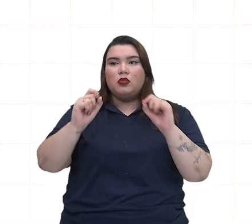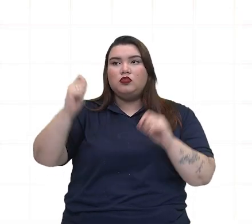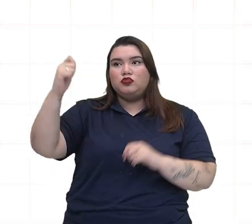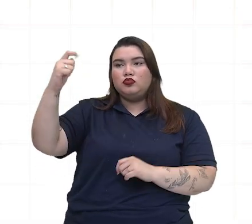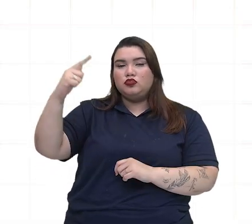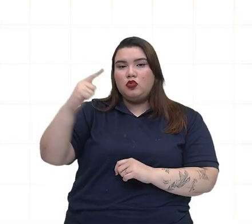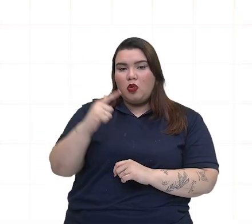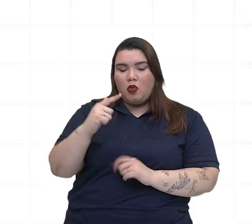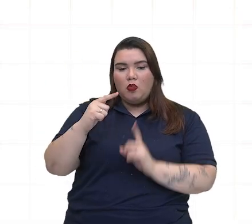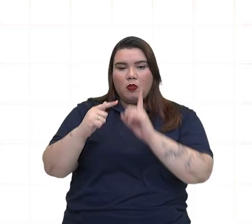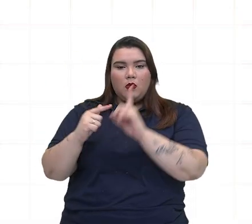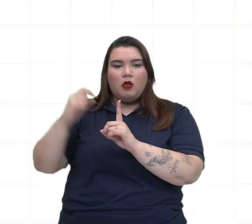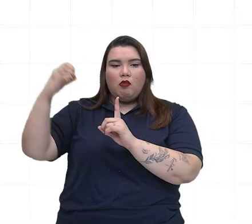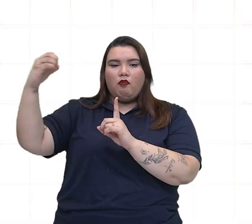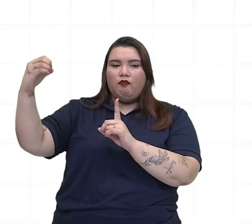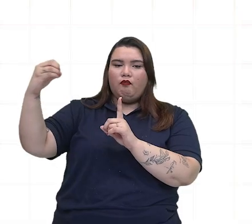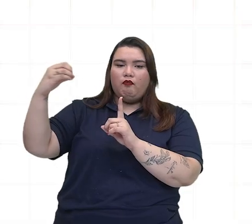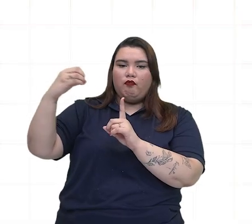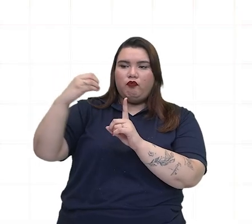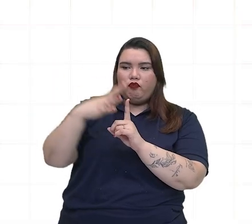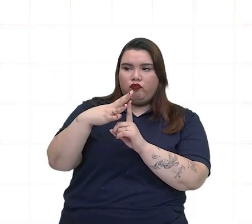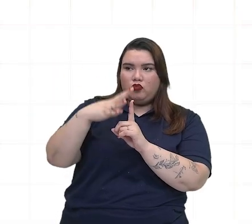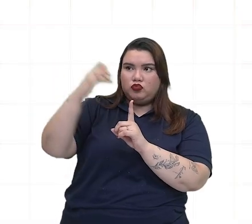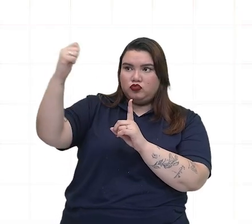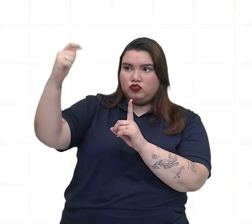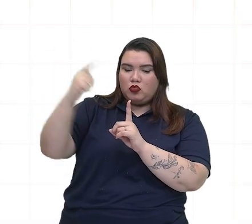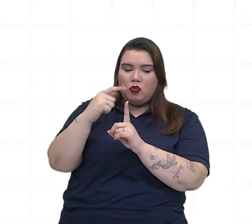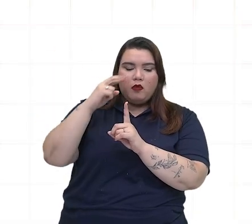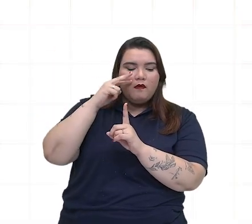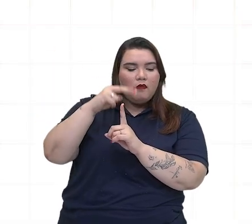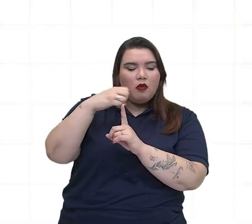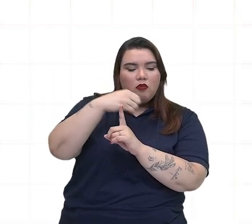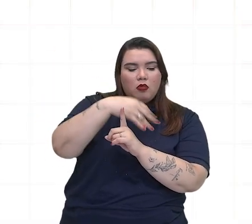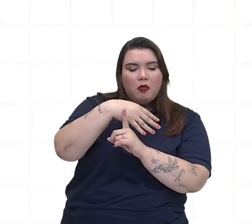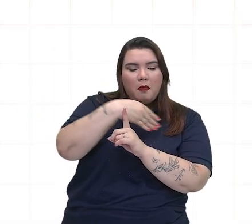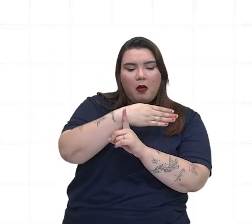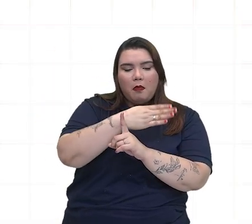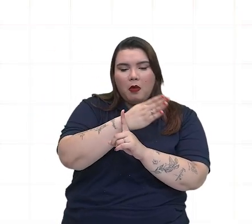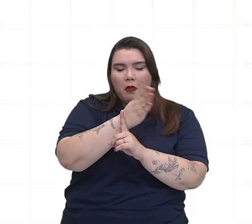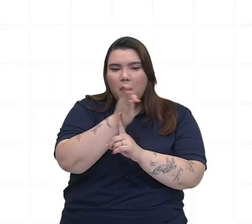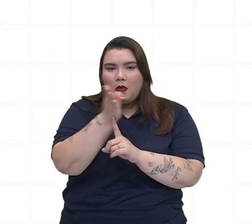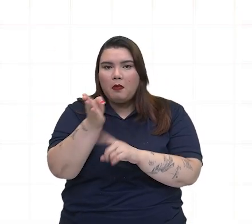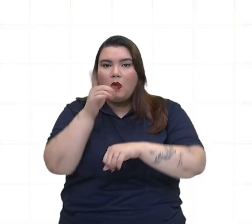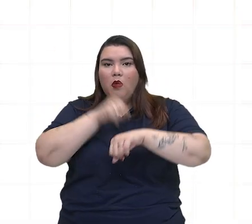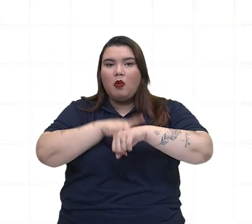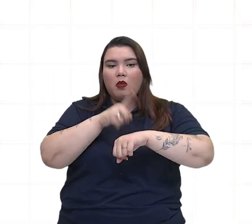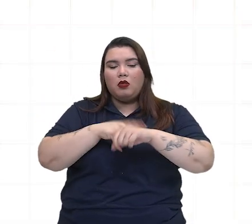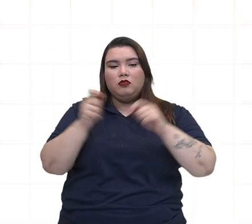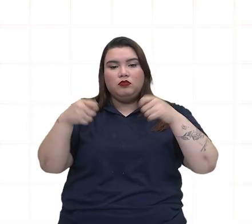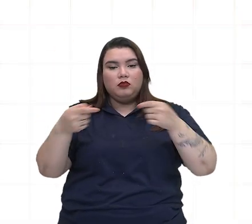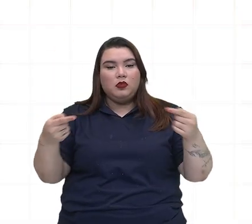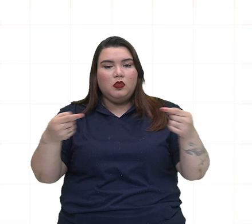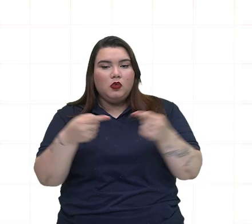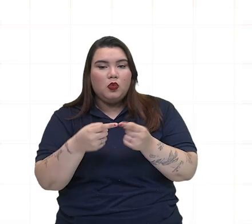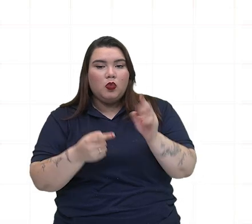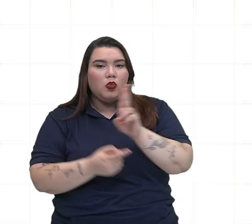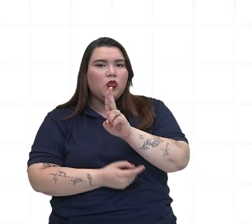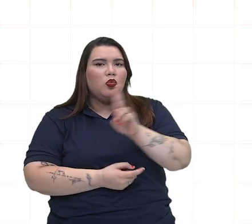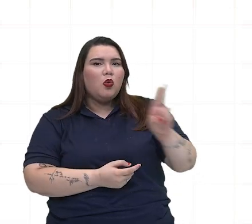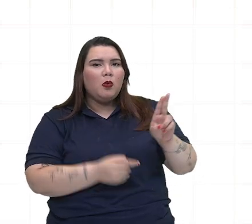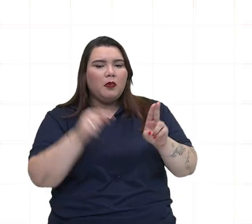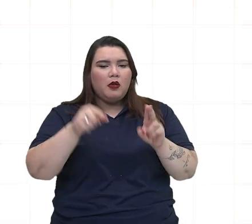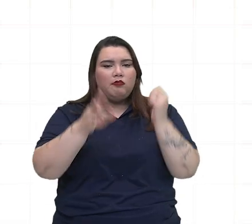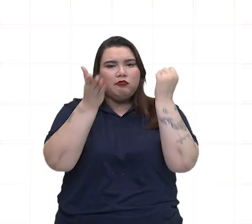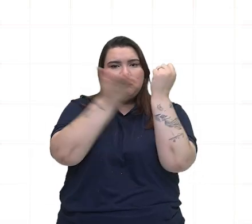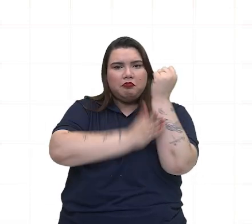sombra. E com isso, eles conseguiam estimar as horas. A essa vareta, que ficava fincada